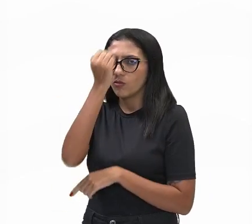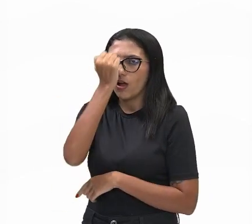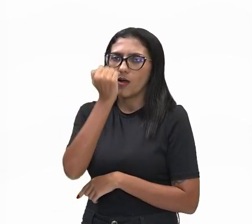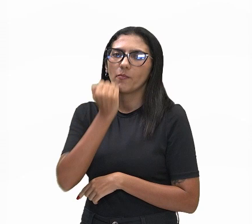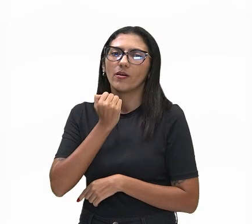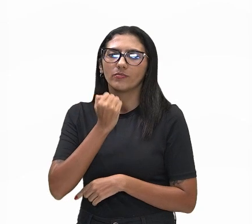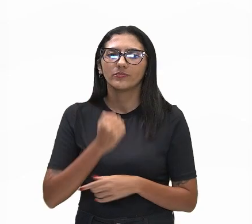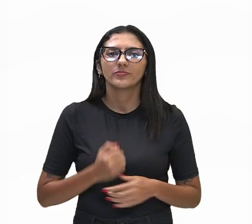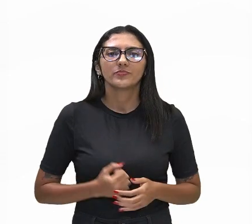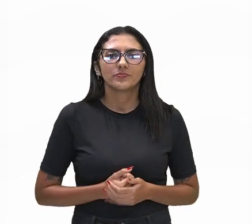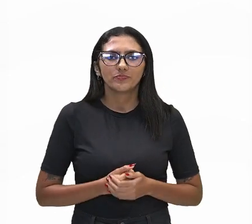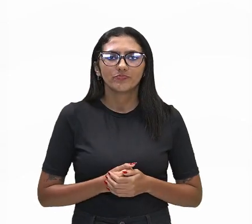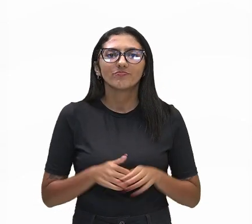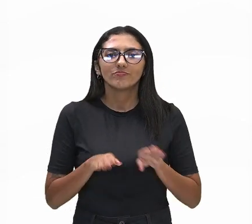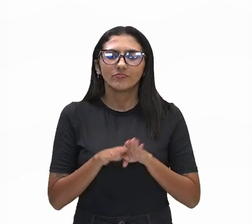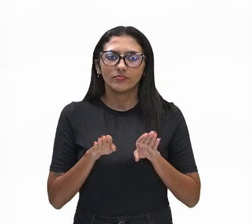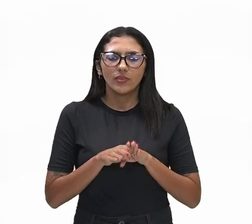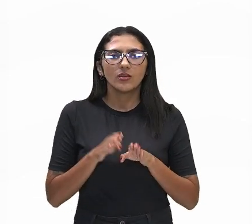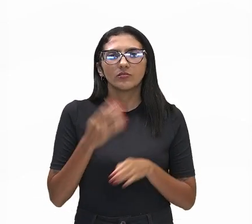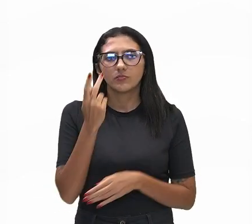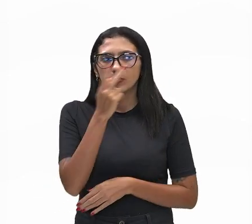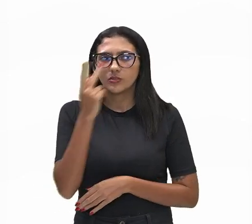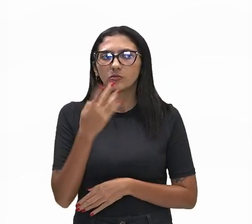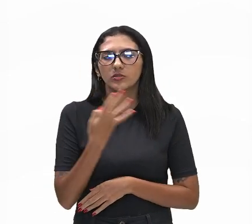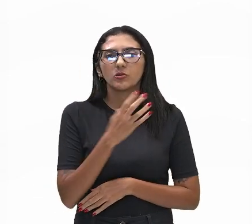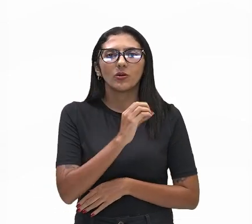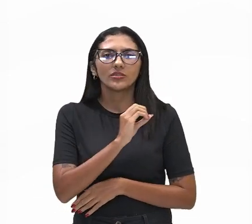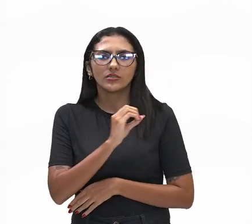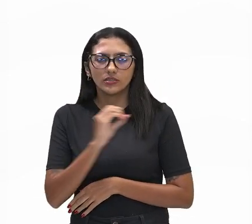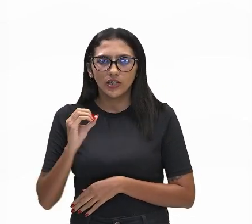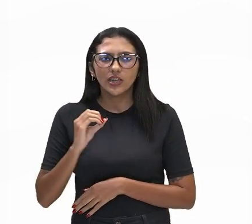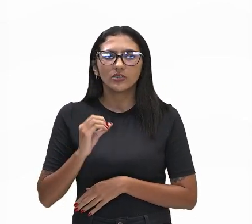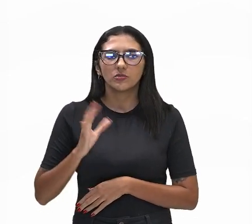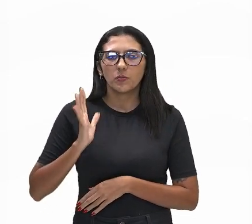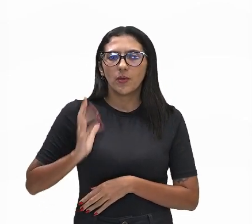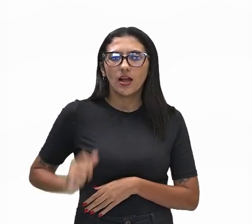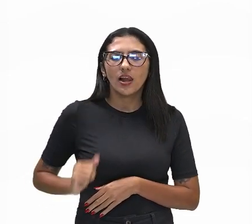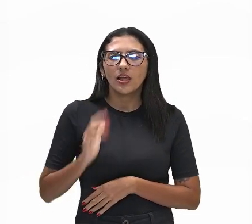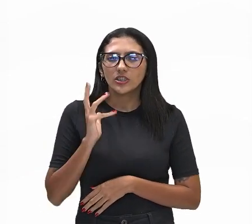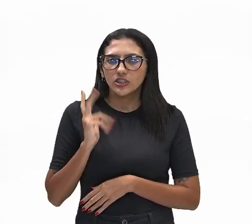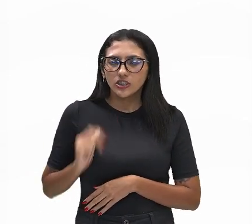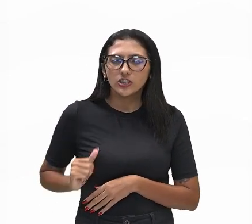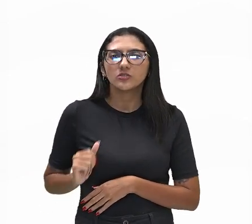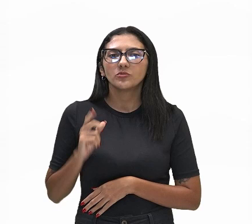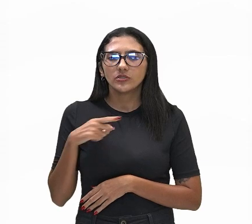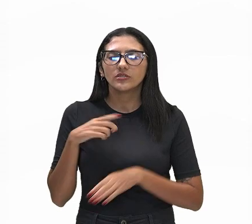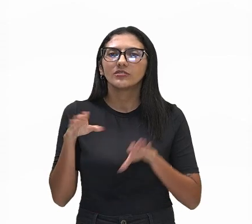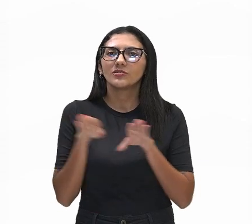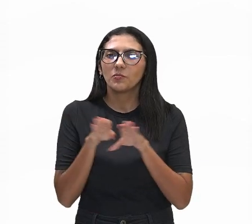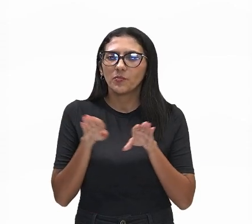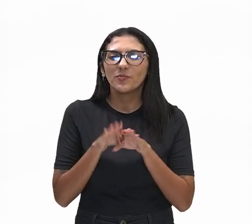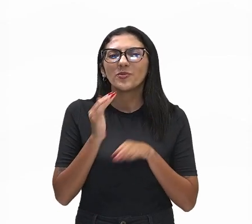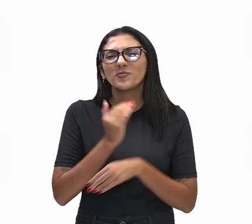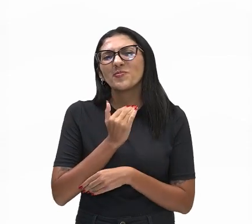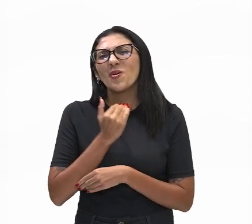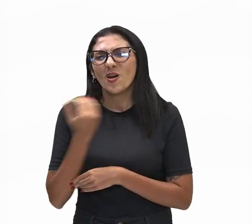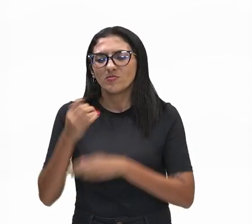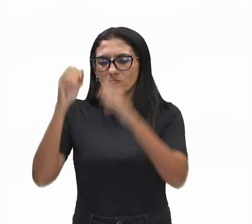de 400 palestinos acabaram também falecendo aí nos bombardeios, né? Que